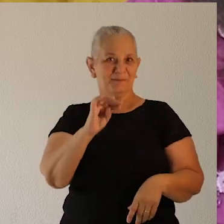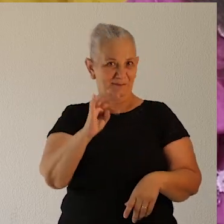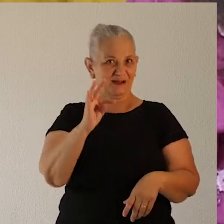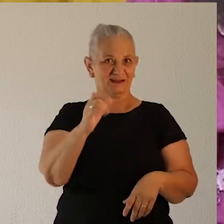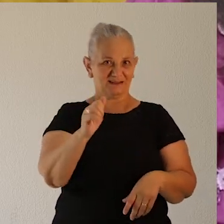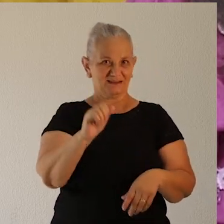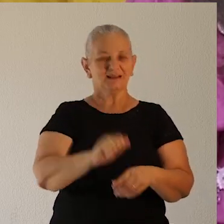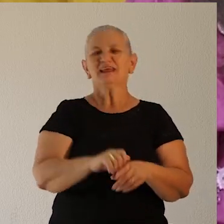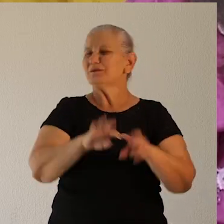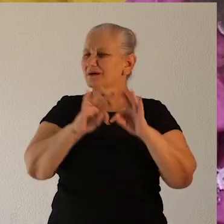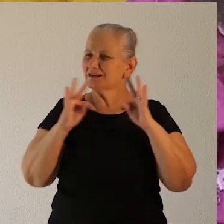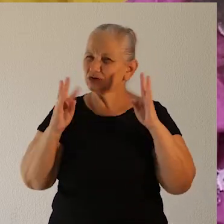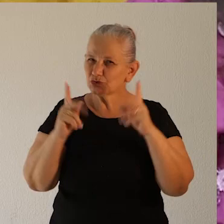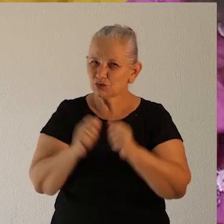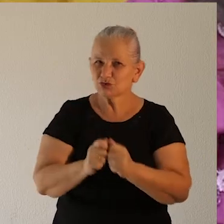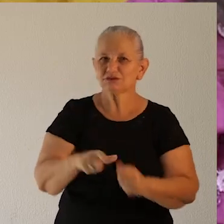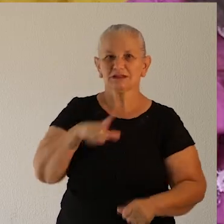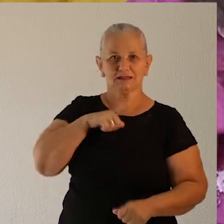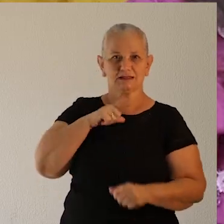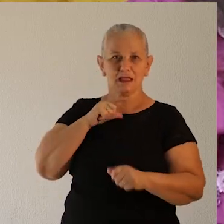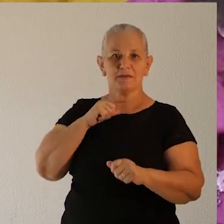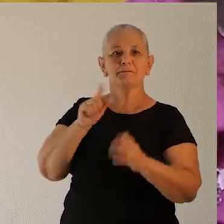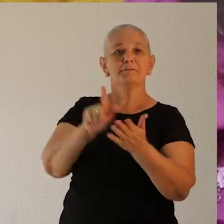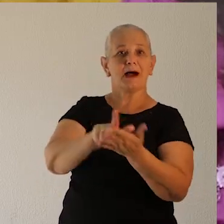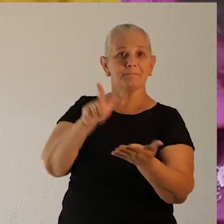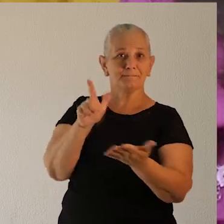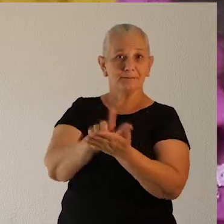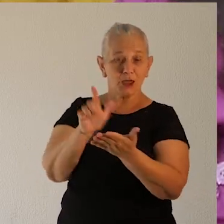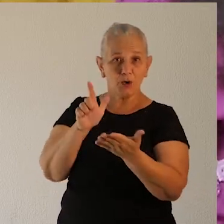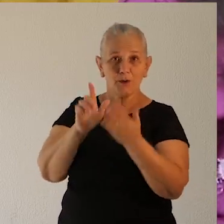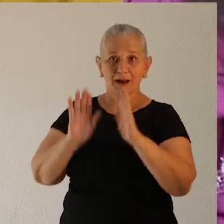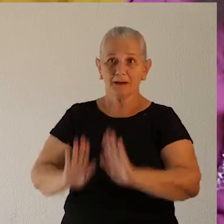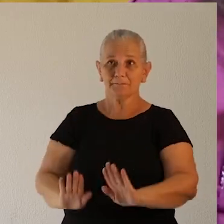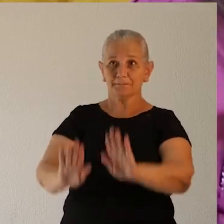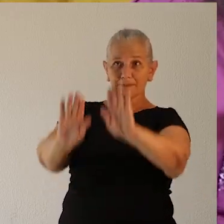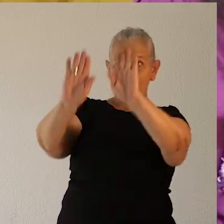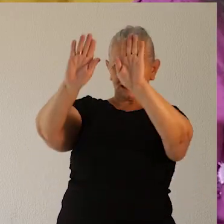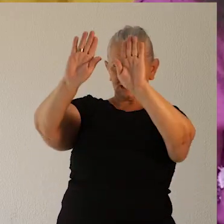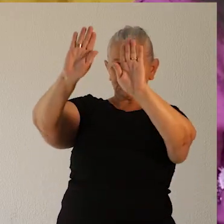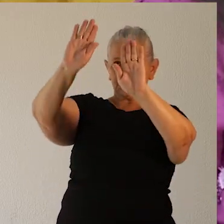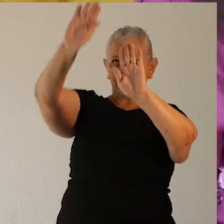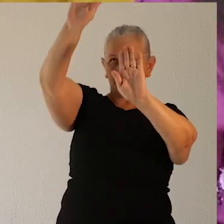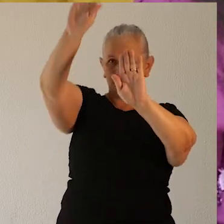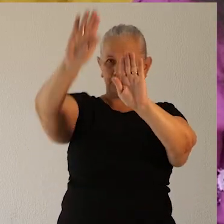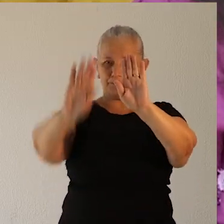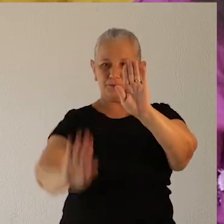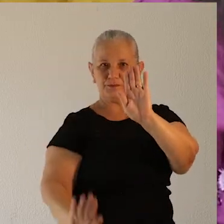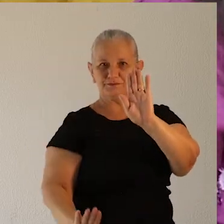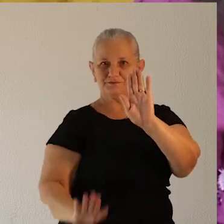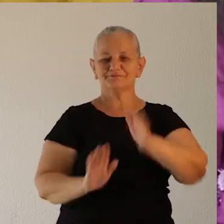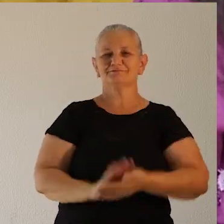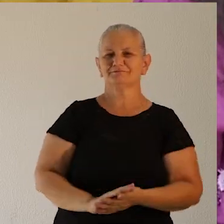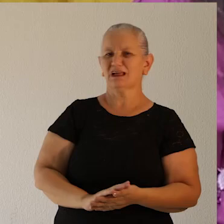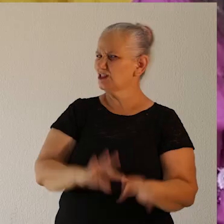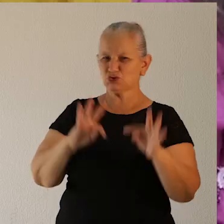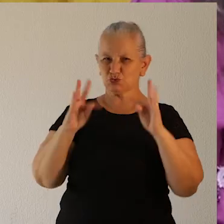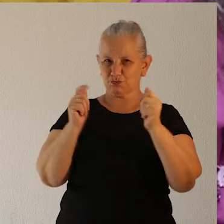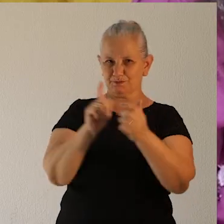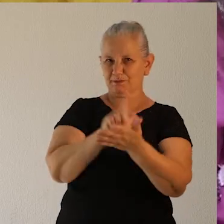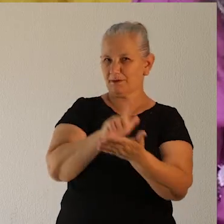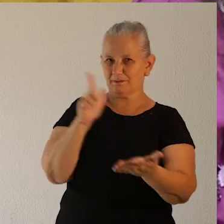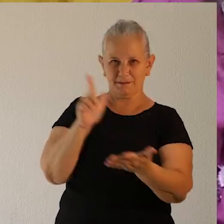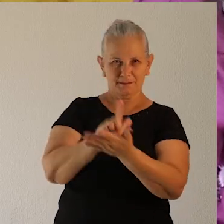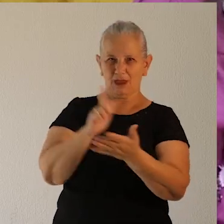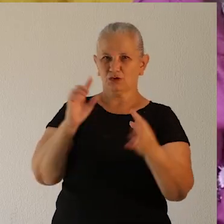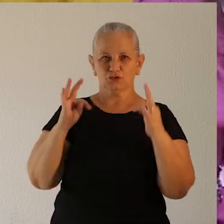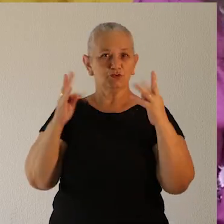Tasso. E tem papel parede para a Mercedes. Olha, tem papel de todo tipo, né? Tem papel de